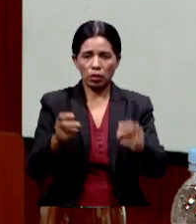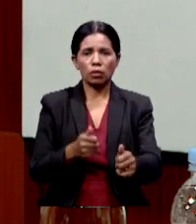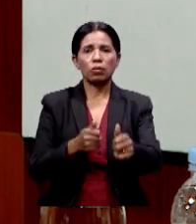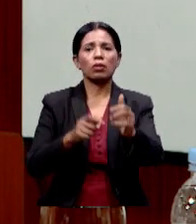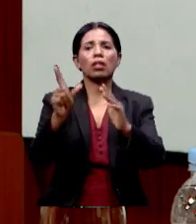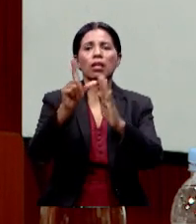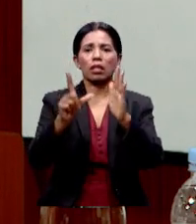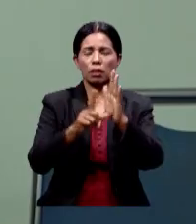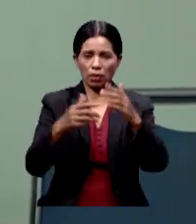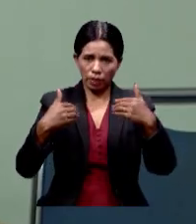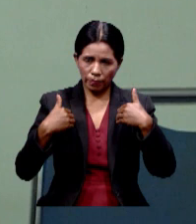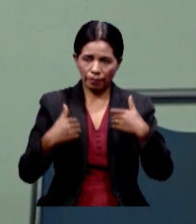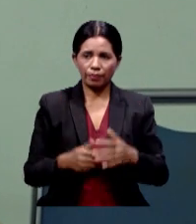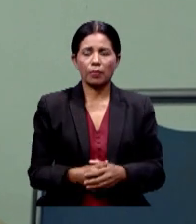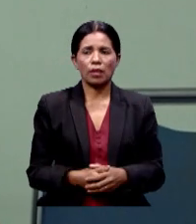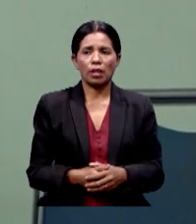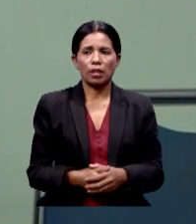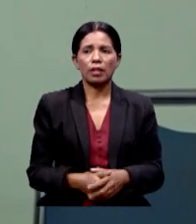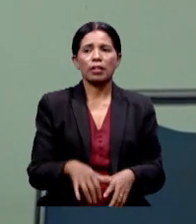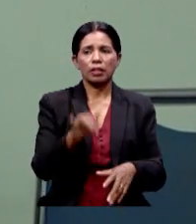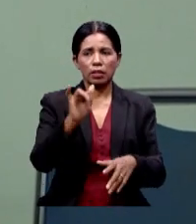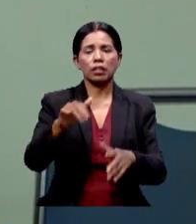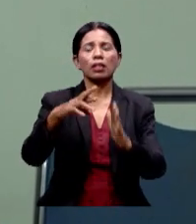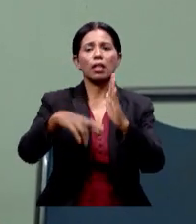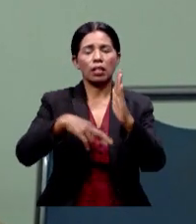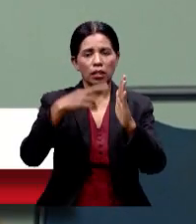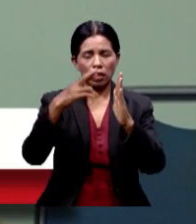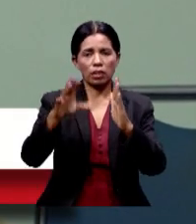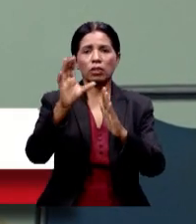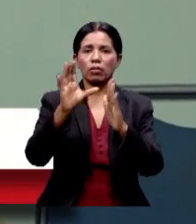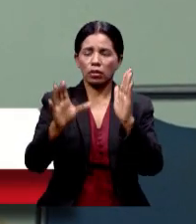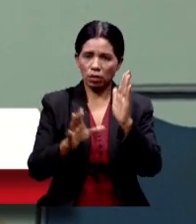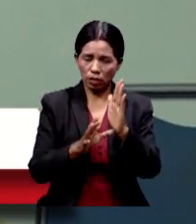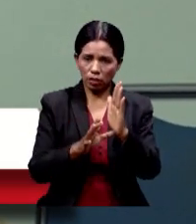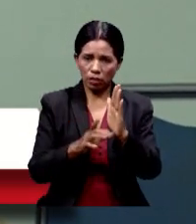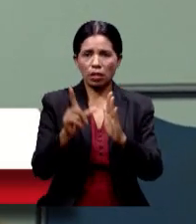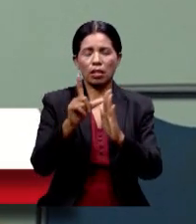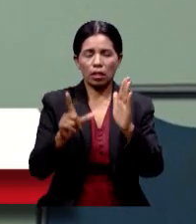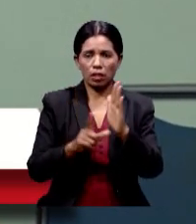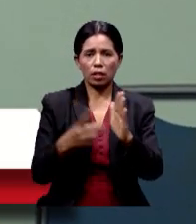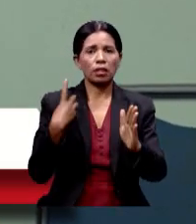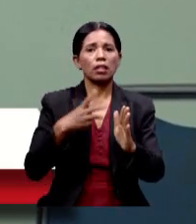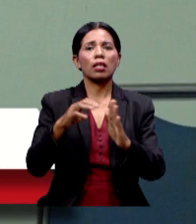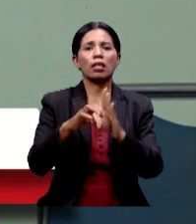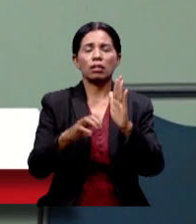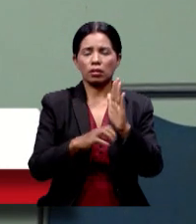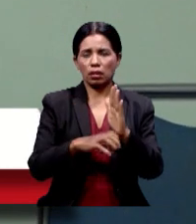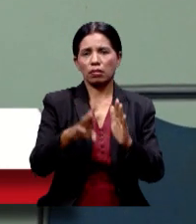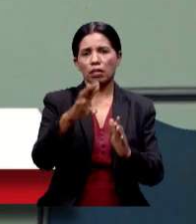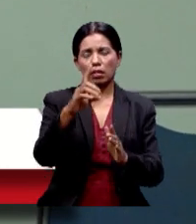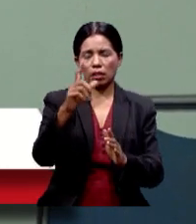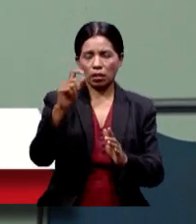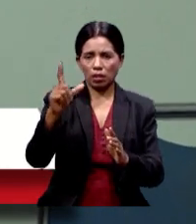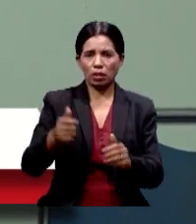BIA. Sim, né, regras constitucionais, né? Até que no Estado de Direito Democrático, mas também uma autuir a Constituição, está